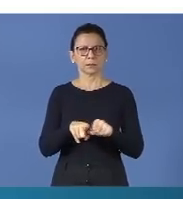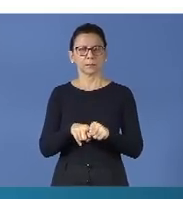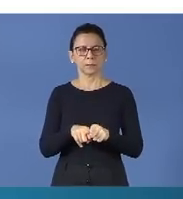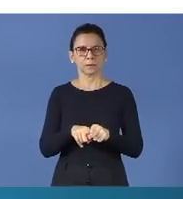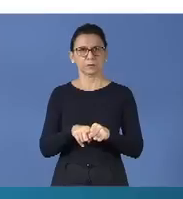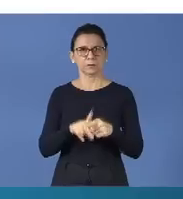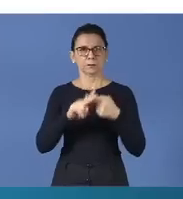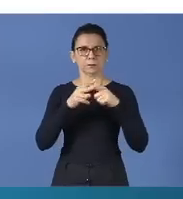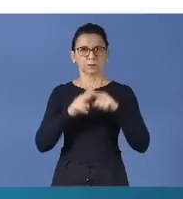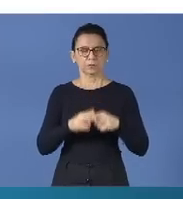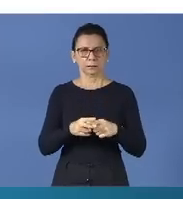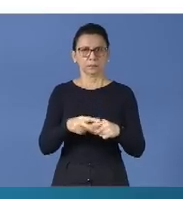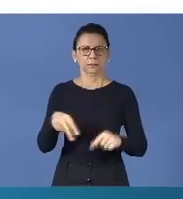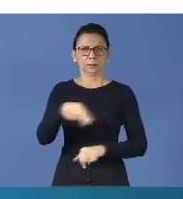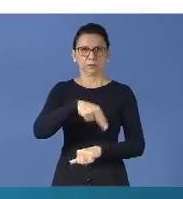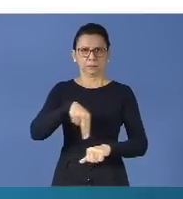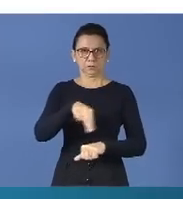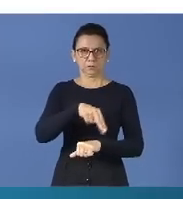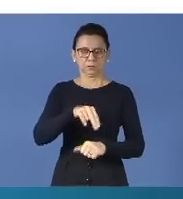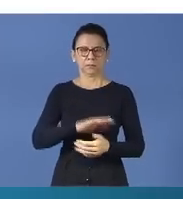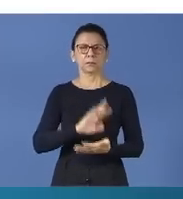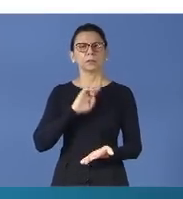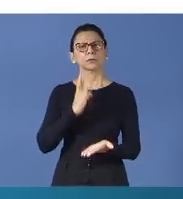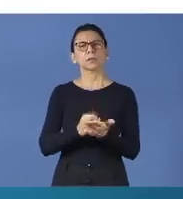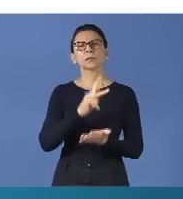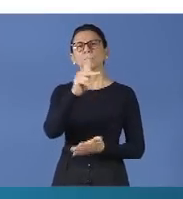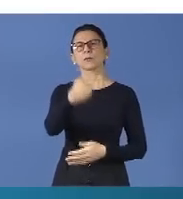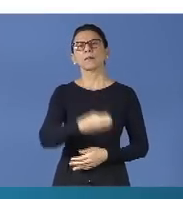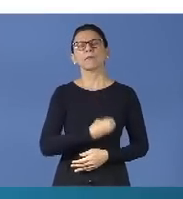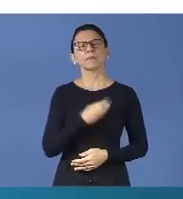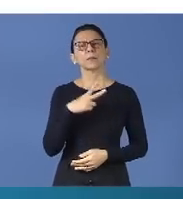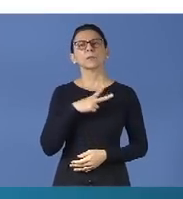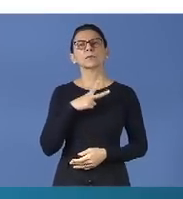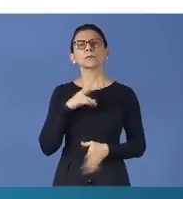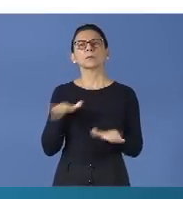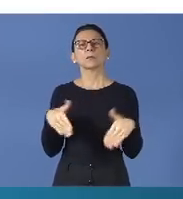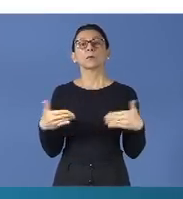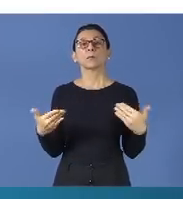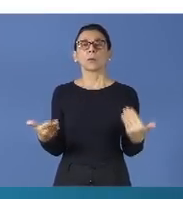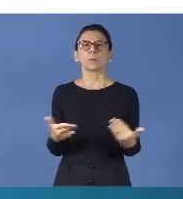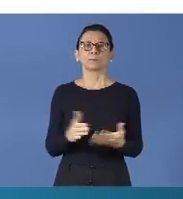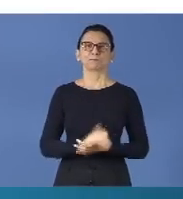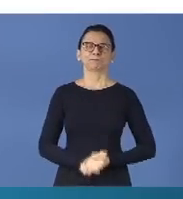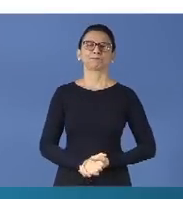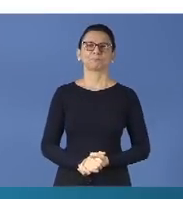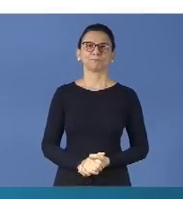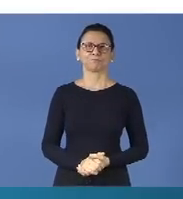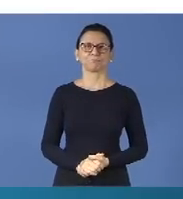igreja fiel e para cada um de nós neste tempo que estamos vivendo. Pastor Amadeu.